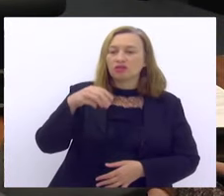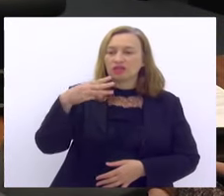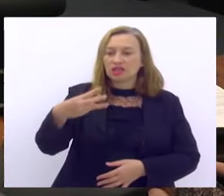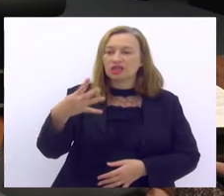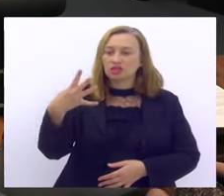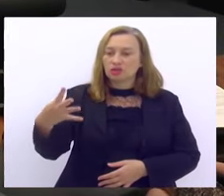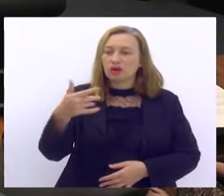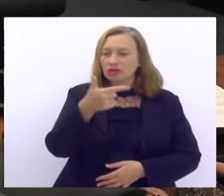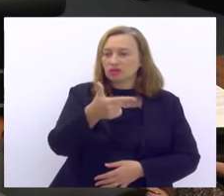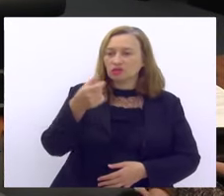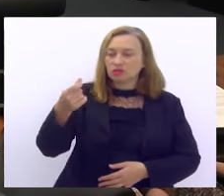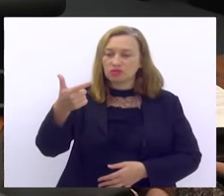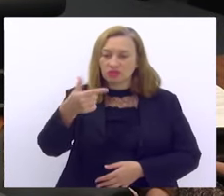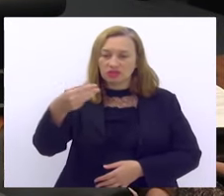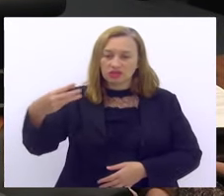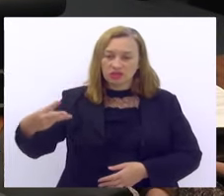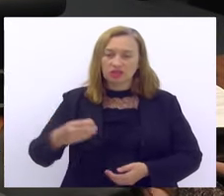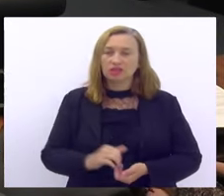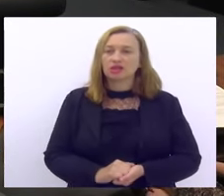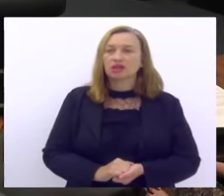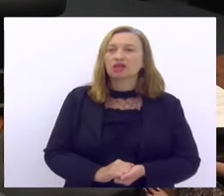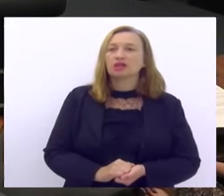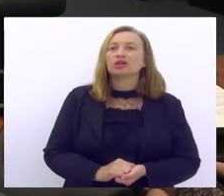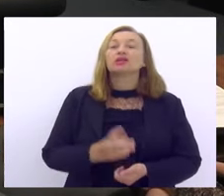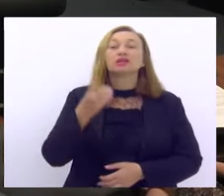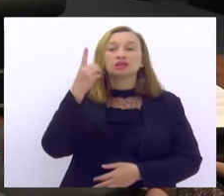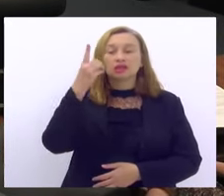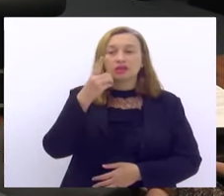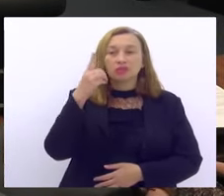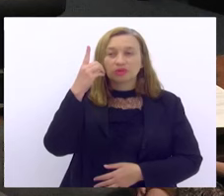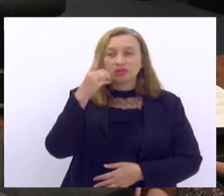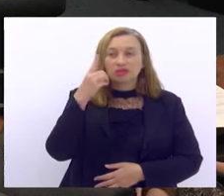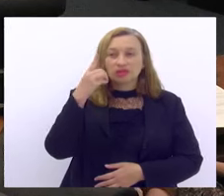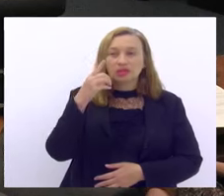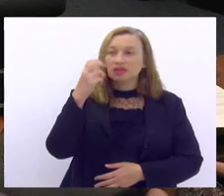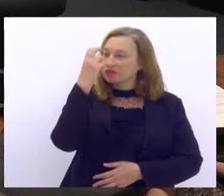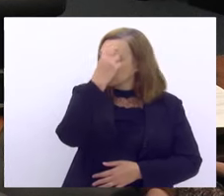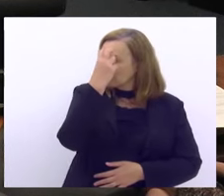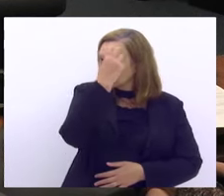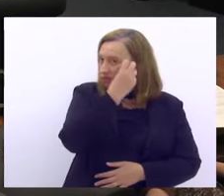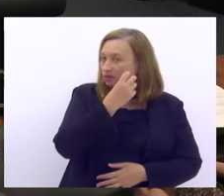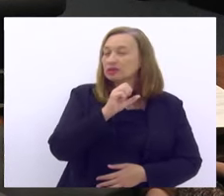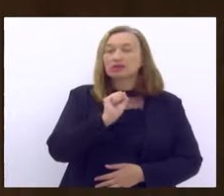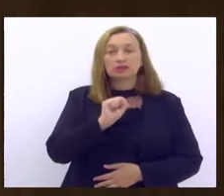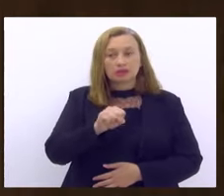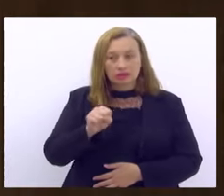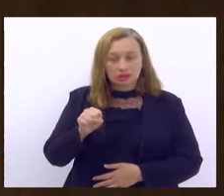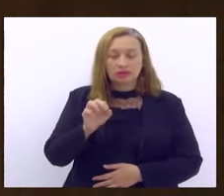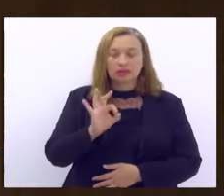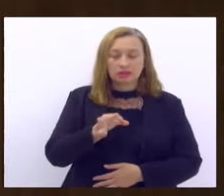934 de 2023. Ah, da deputada Verônica.